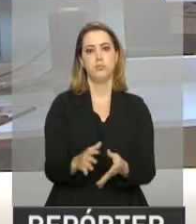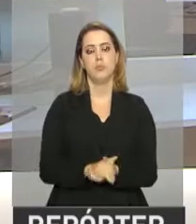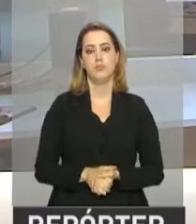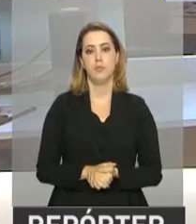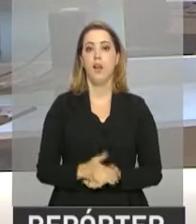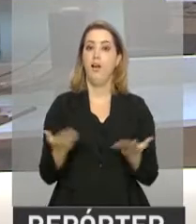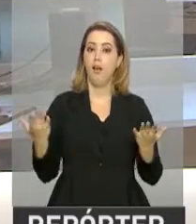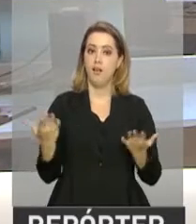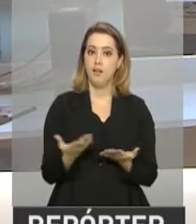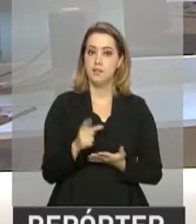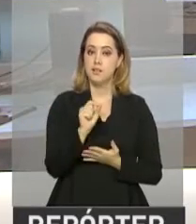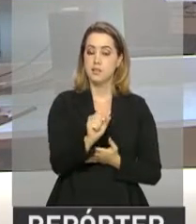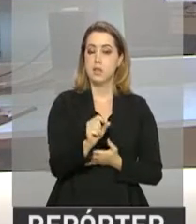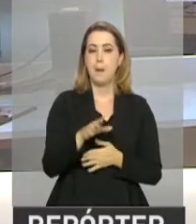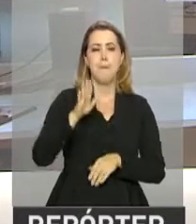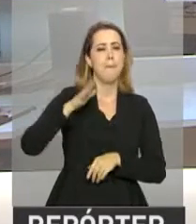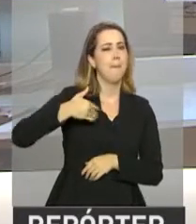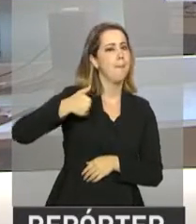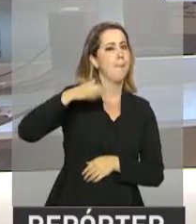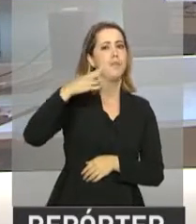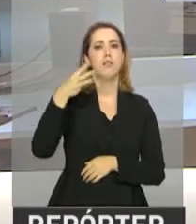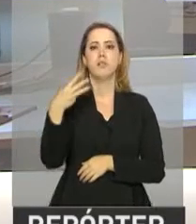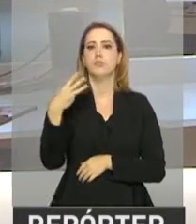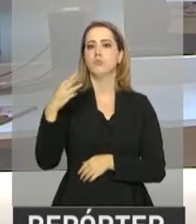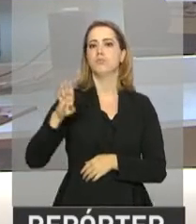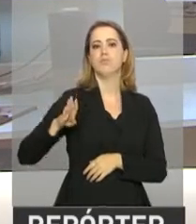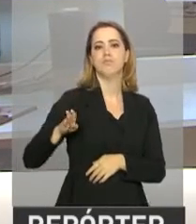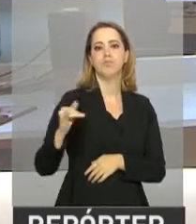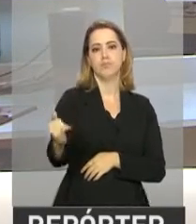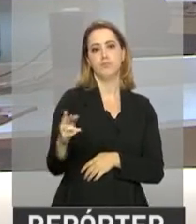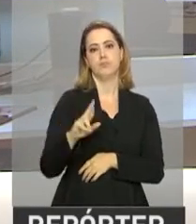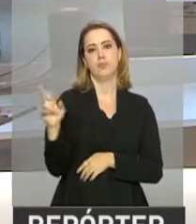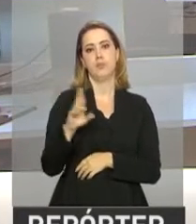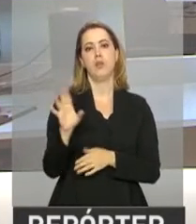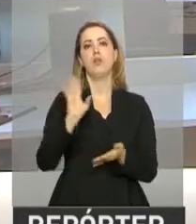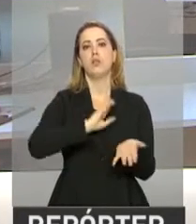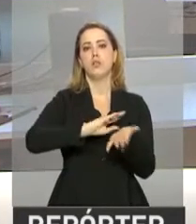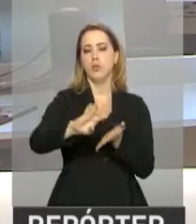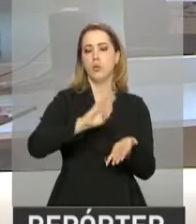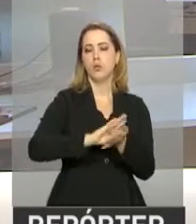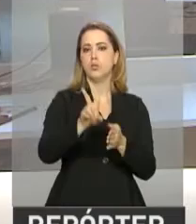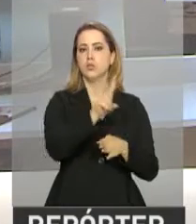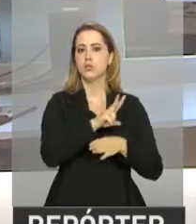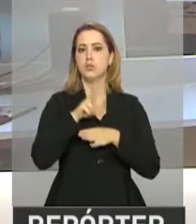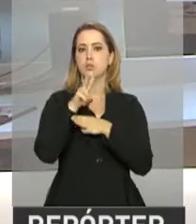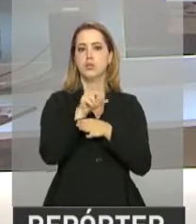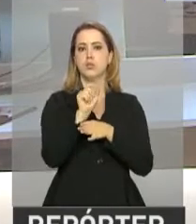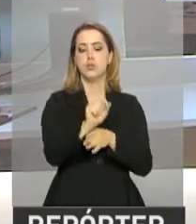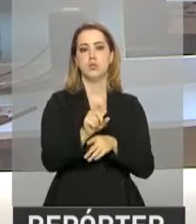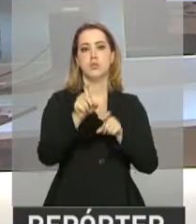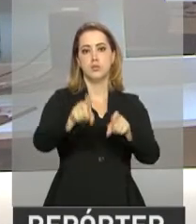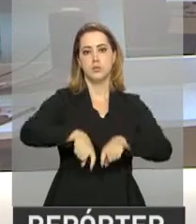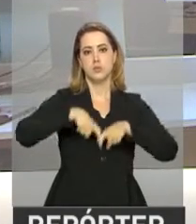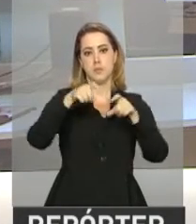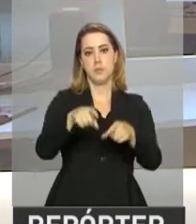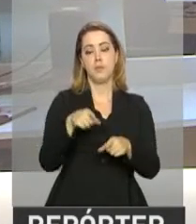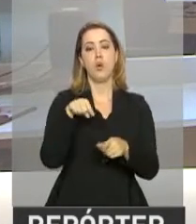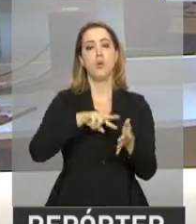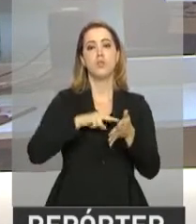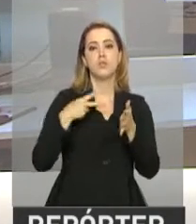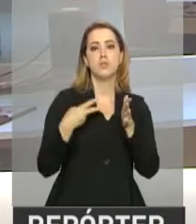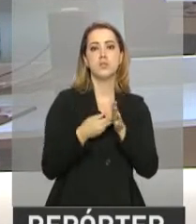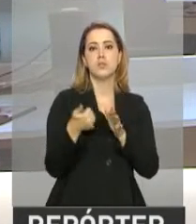agricultura mais de 33 bilhões de reais já foram contratados pelos produtores rurais para financiar a safra isso